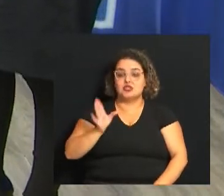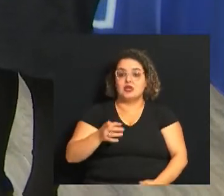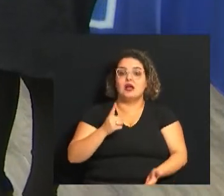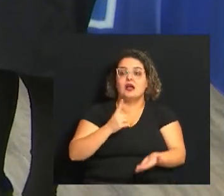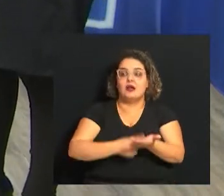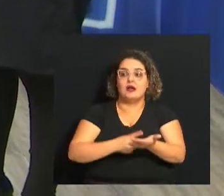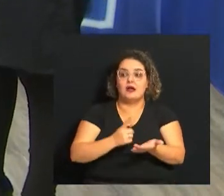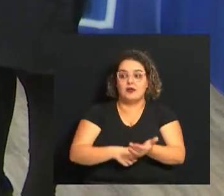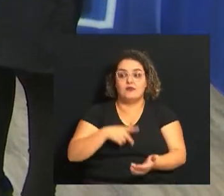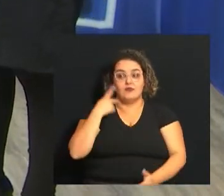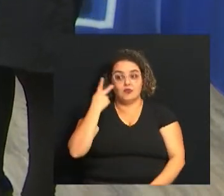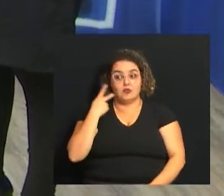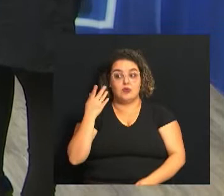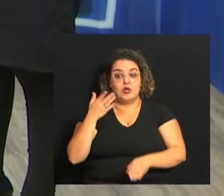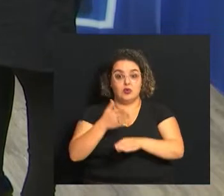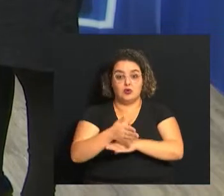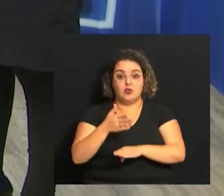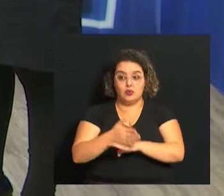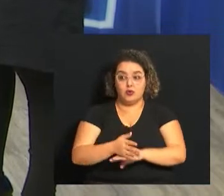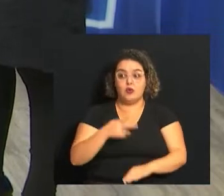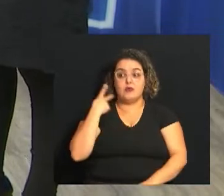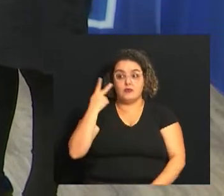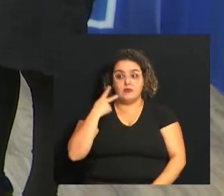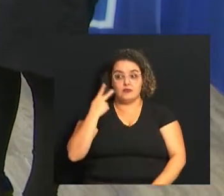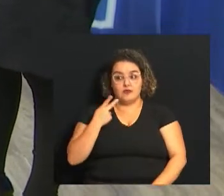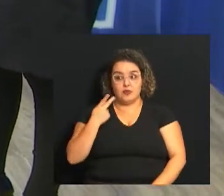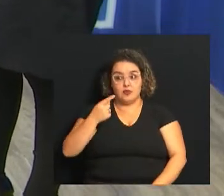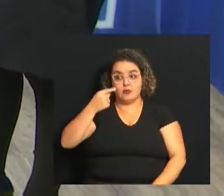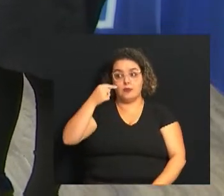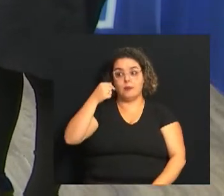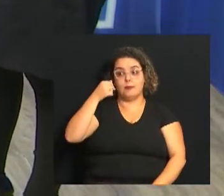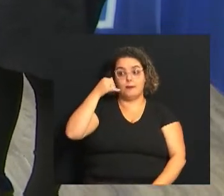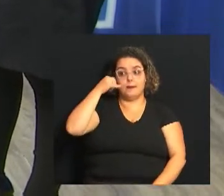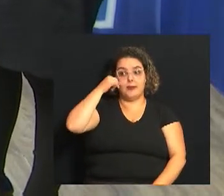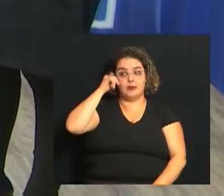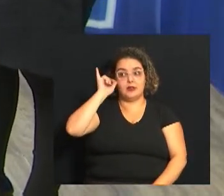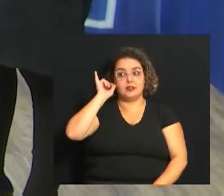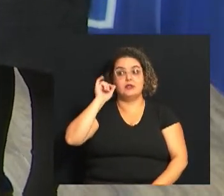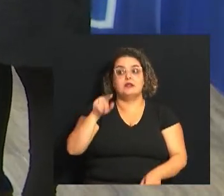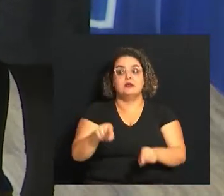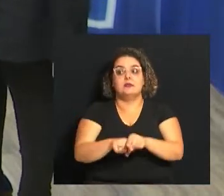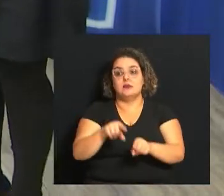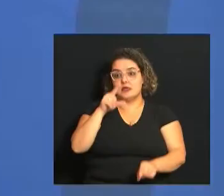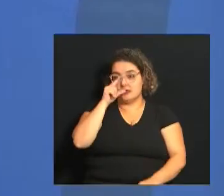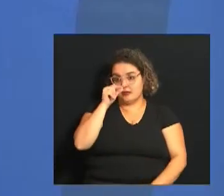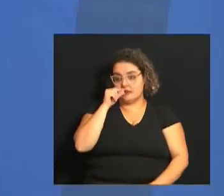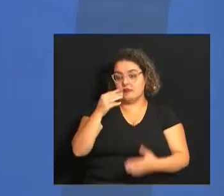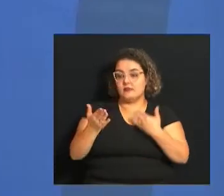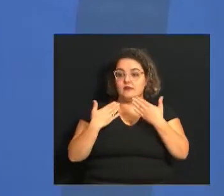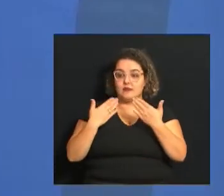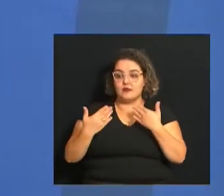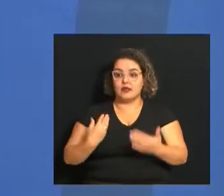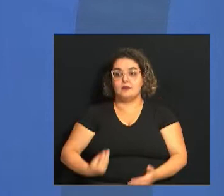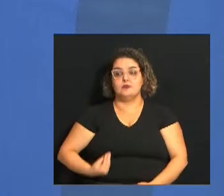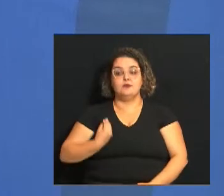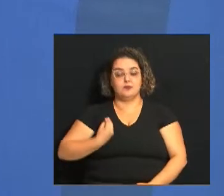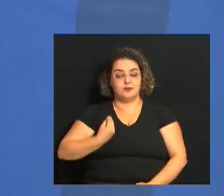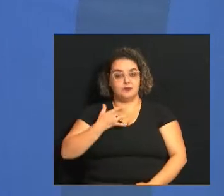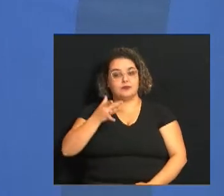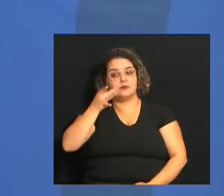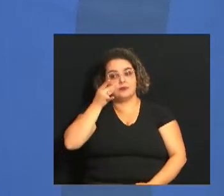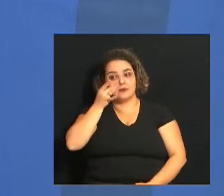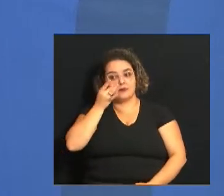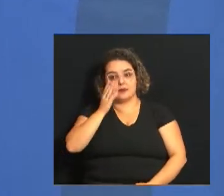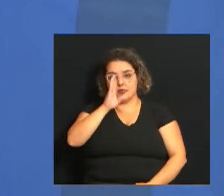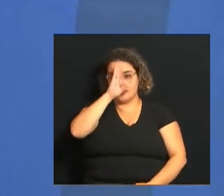vereadores que vão participar. O vereador Paulo Haddad e também o vereador Arnaldo Salvetti vão falar aqui, ao vivo, sobre as